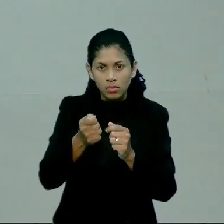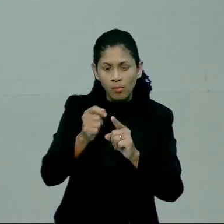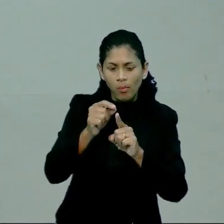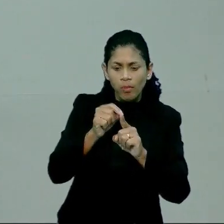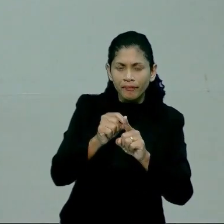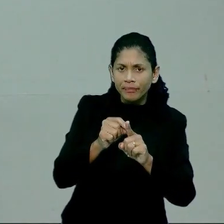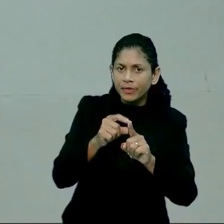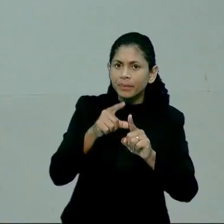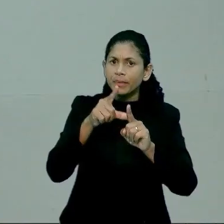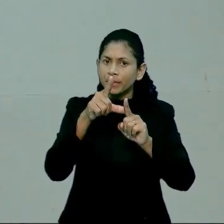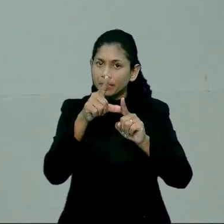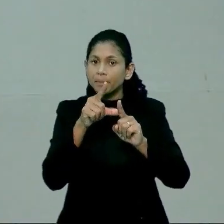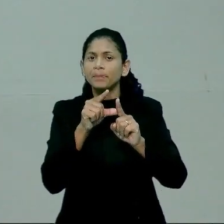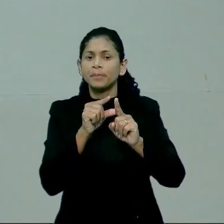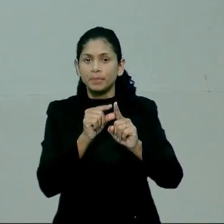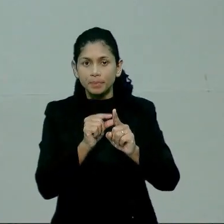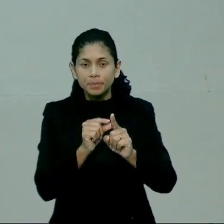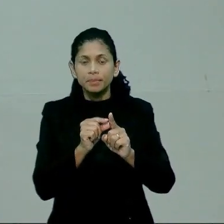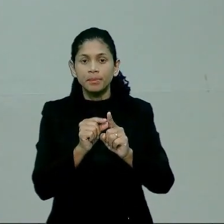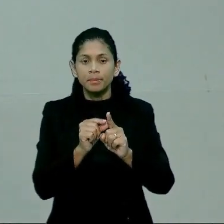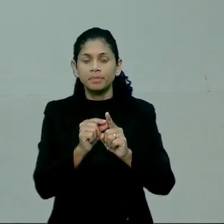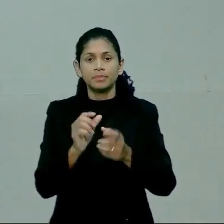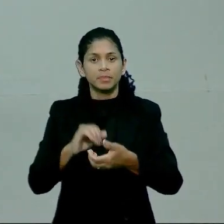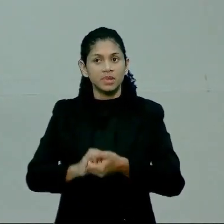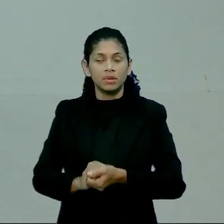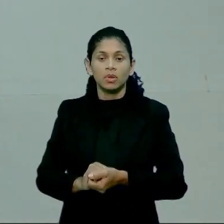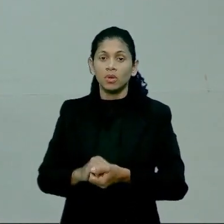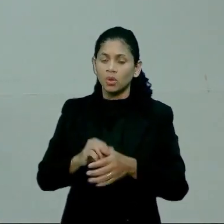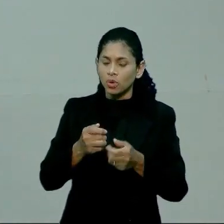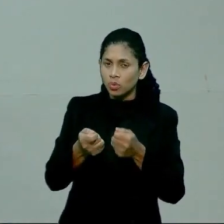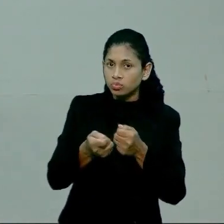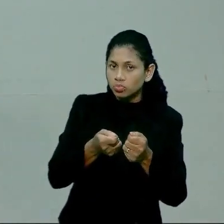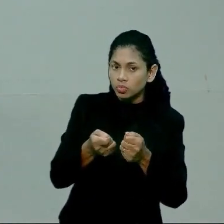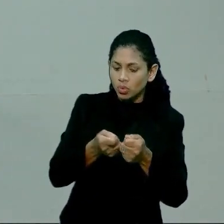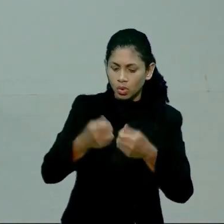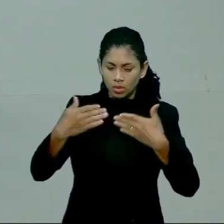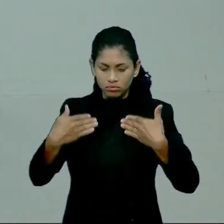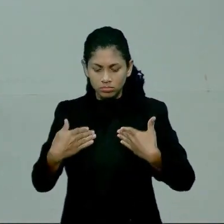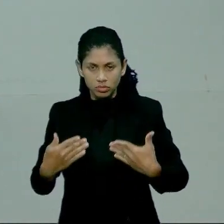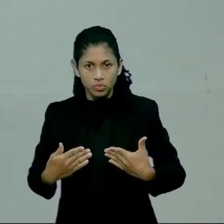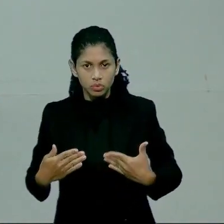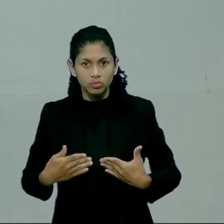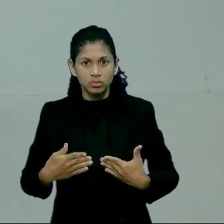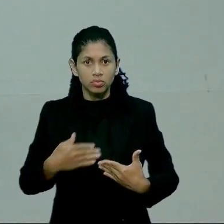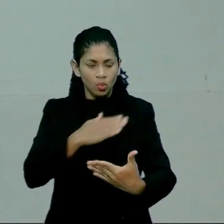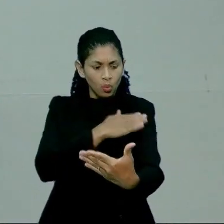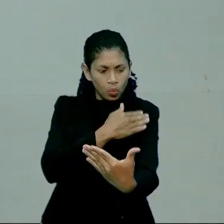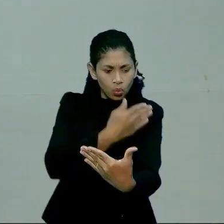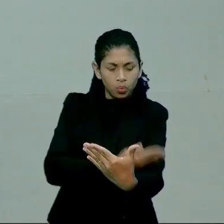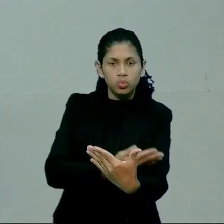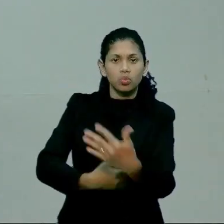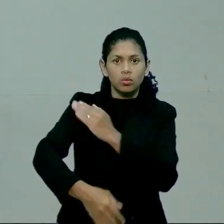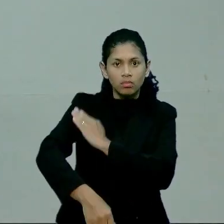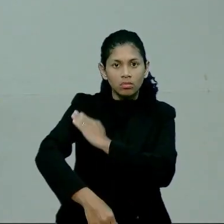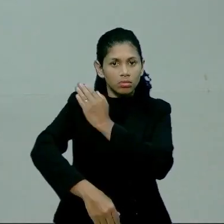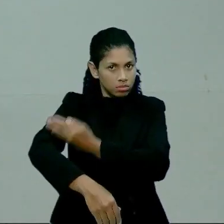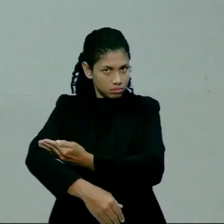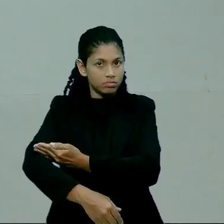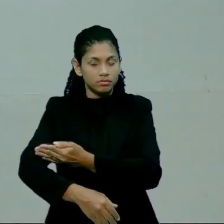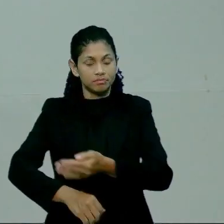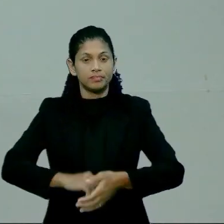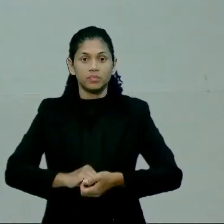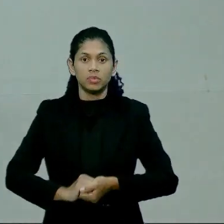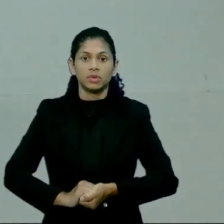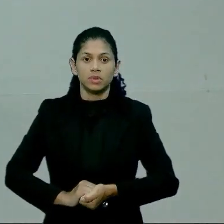quê? Quando eu faço musculação, eu trabalho, gero um desgaste, eu vou desgastar. Esse é o ponto. E esse desgaste vai sendo a rejunção